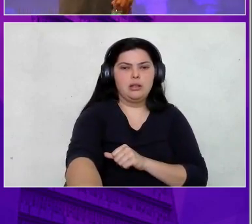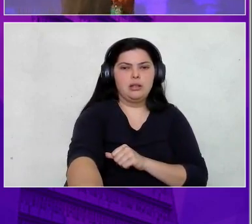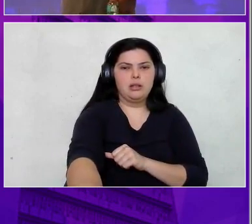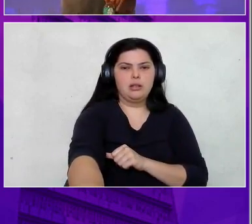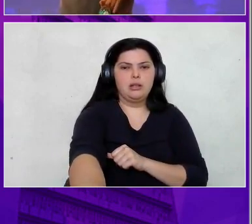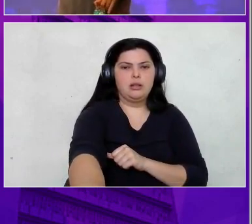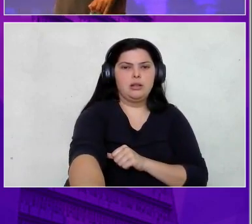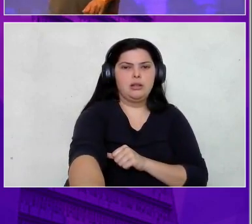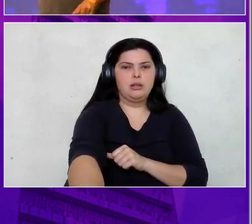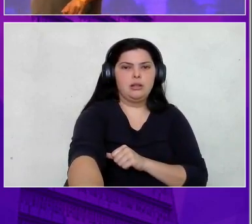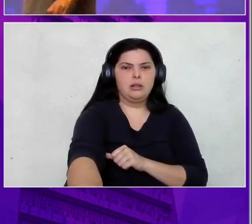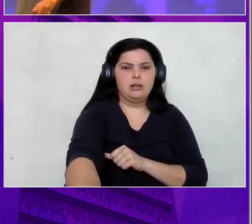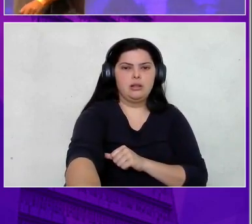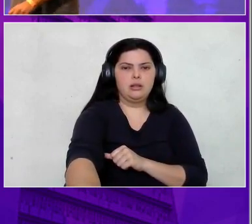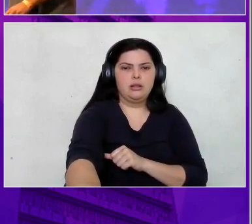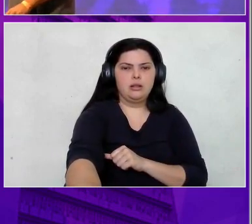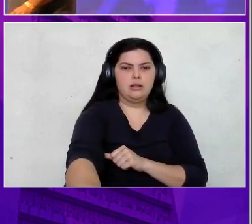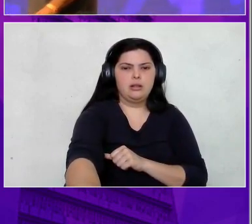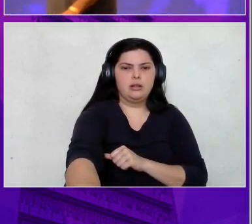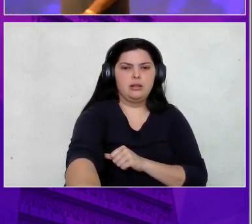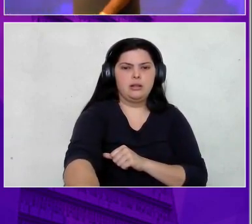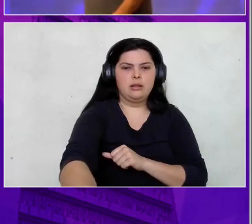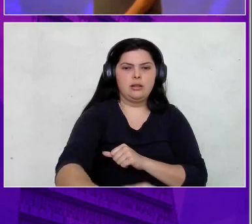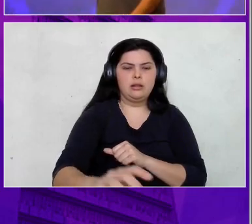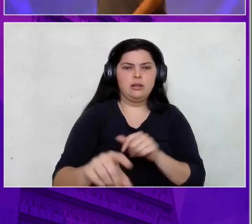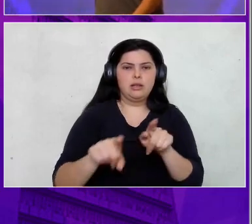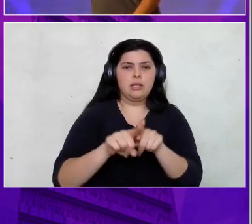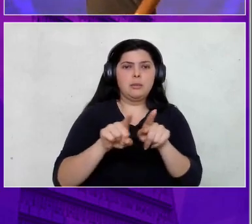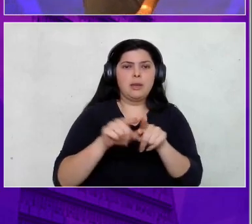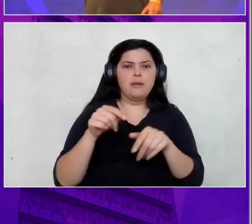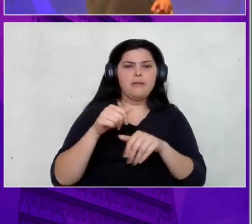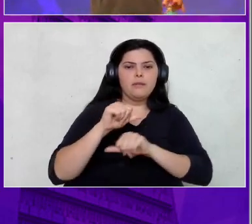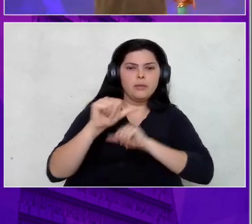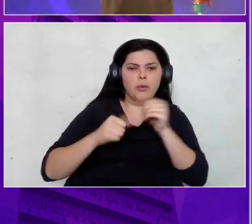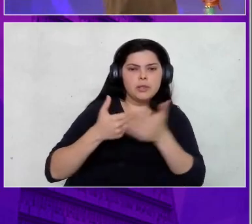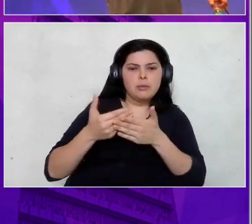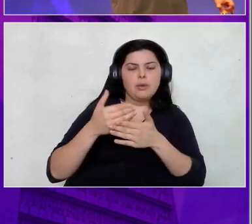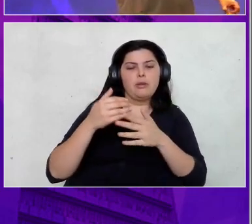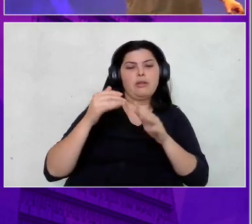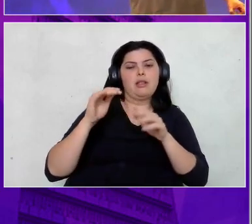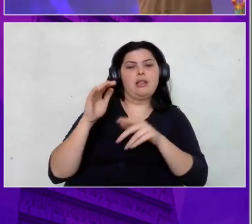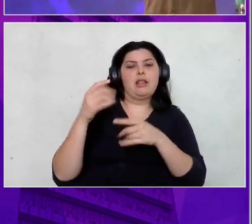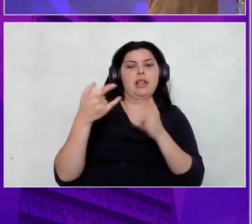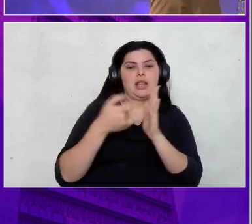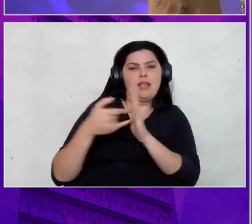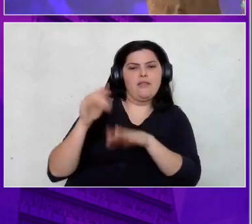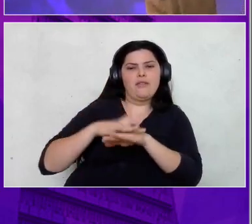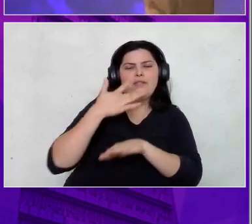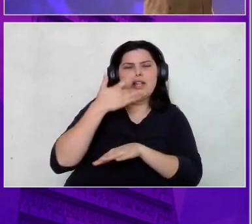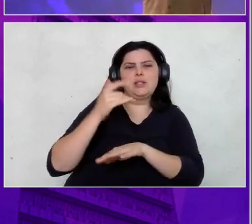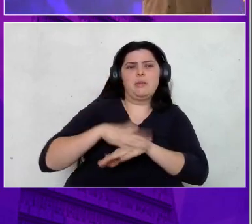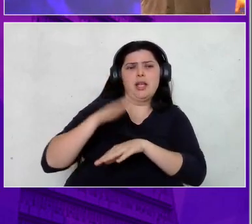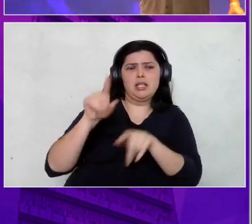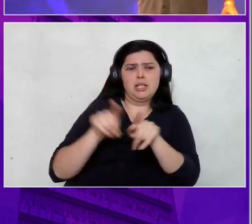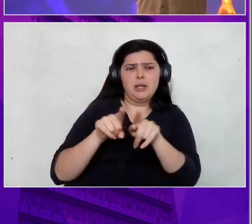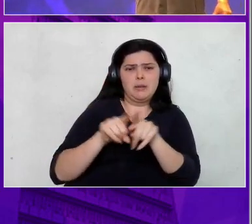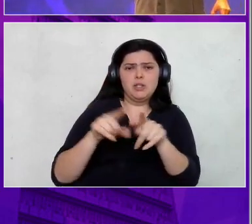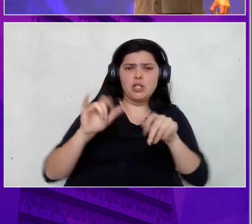Mas começando pelos developers, que é mais fácil, né? A galera já estava sofrendo para caralho, aí eles começam